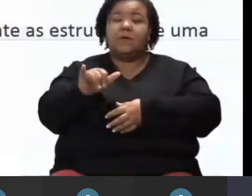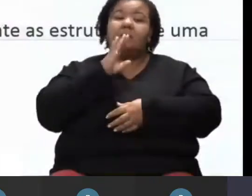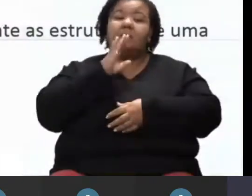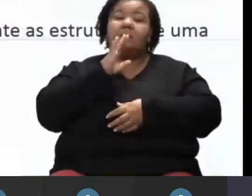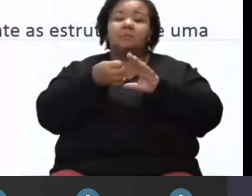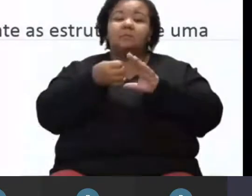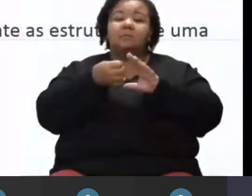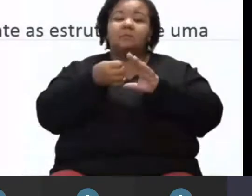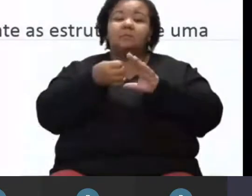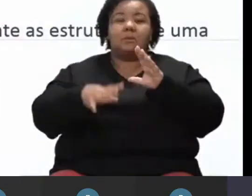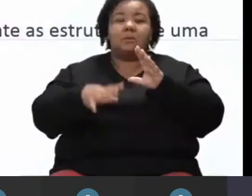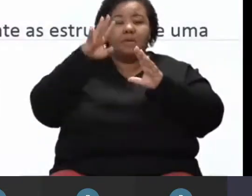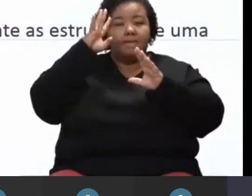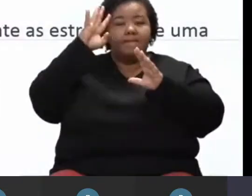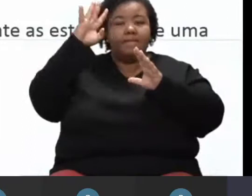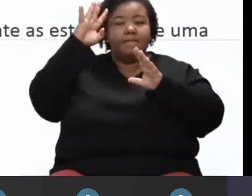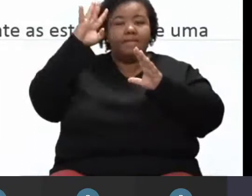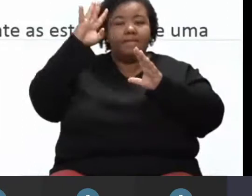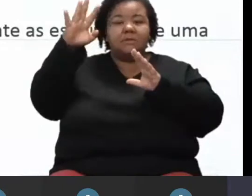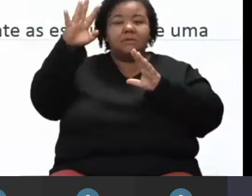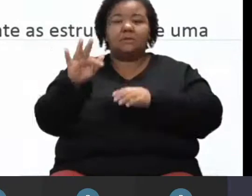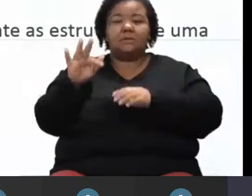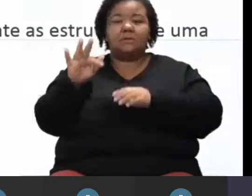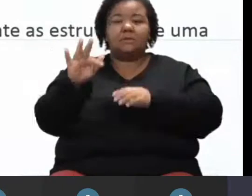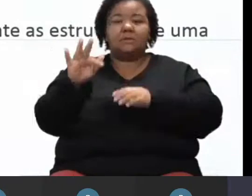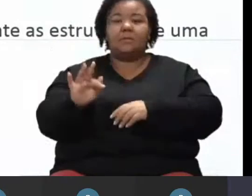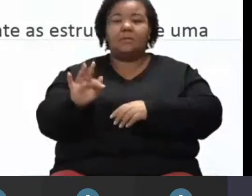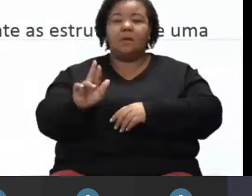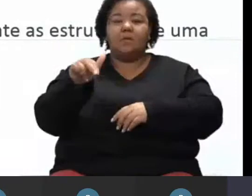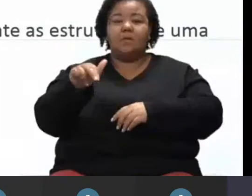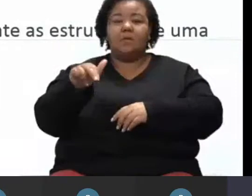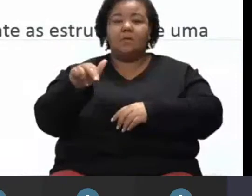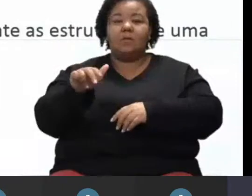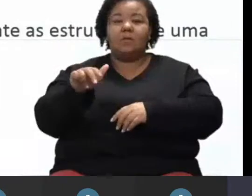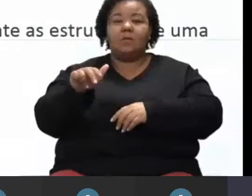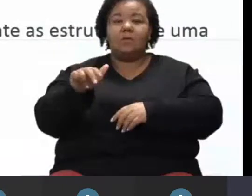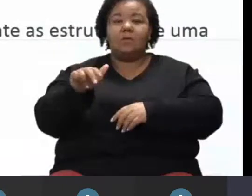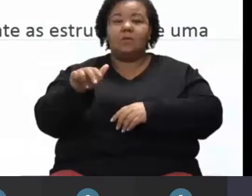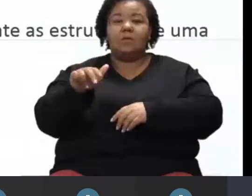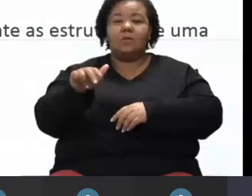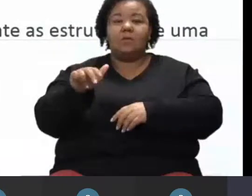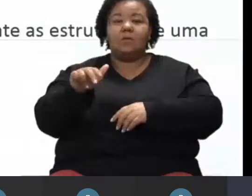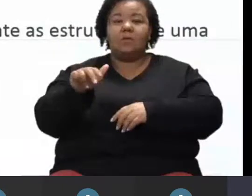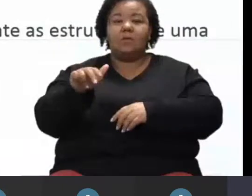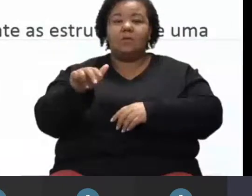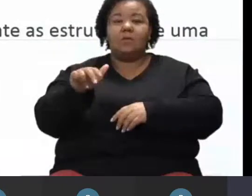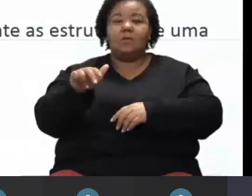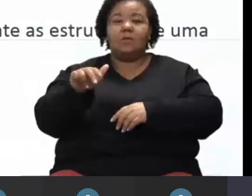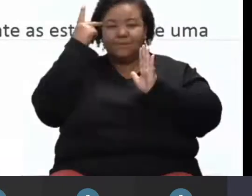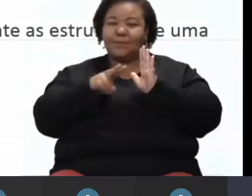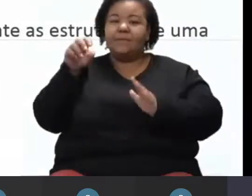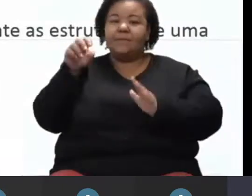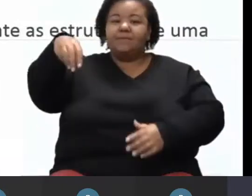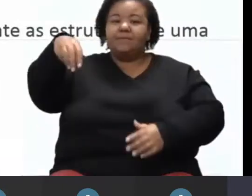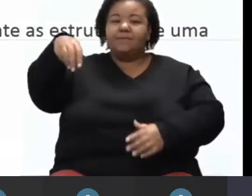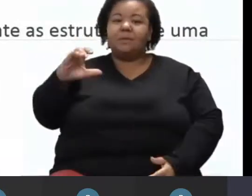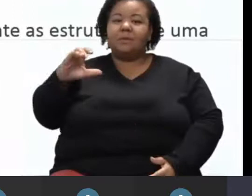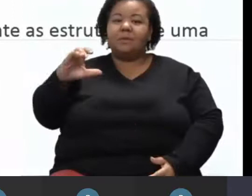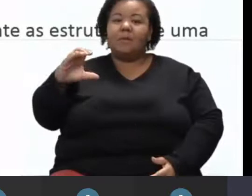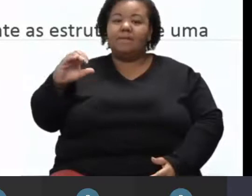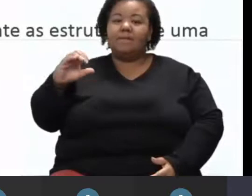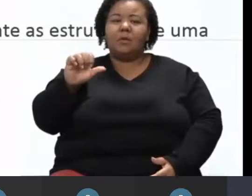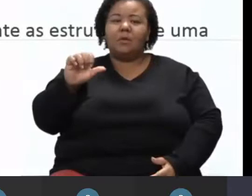principais fungos causadores de infecções em seres humanos, que são as chamadas micoses, e também vai compreender